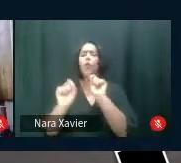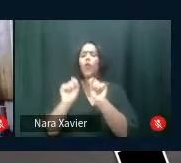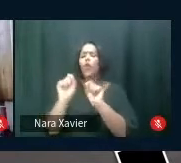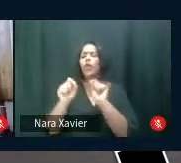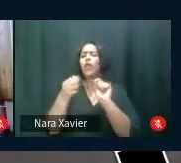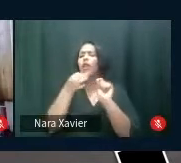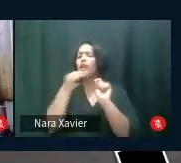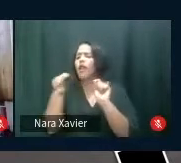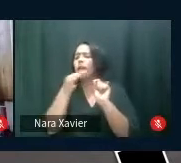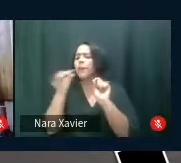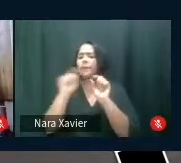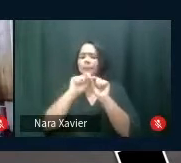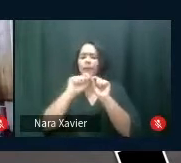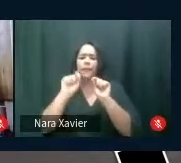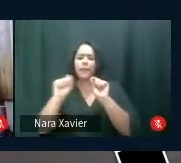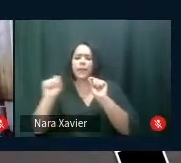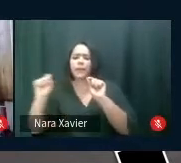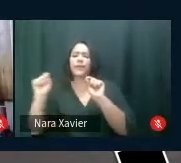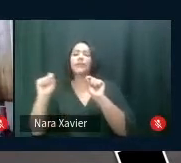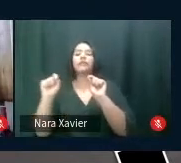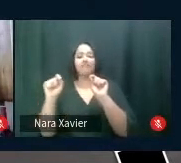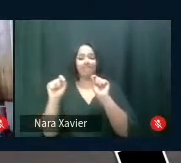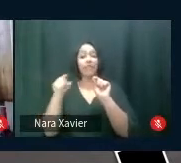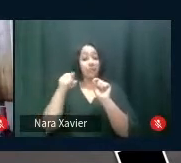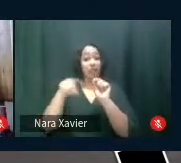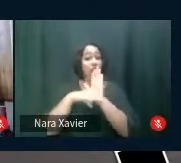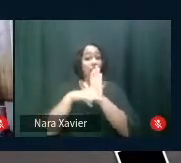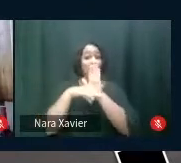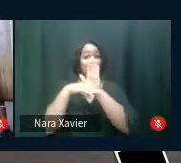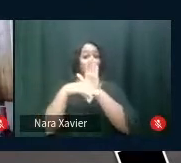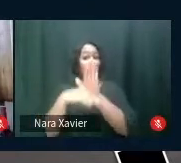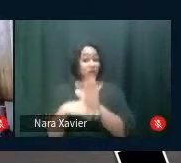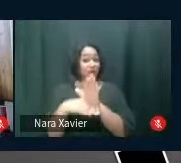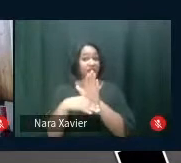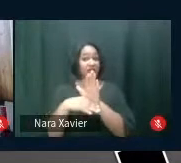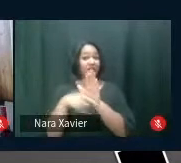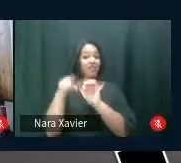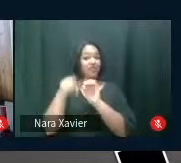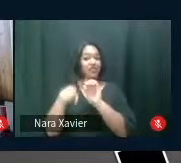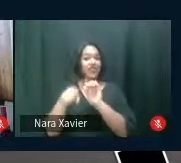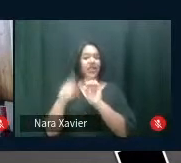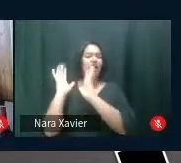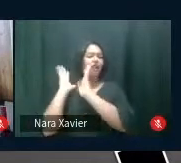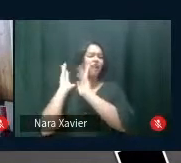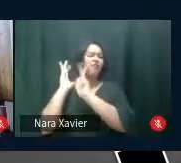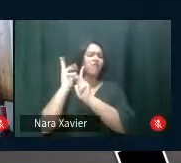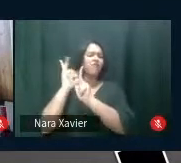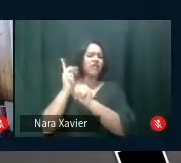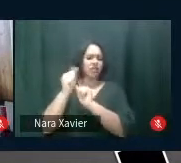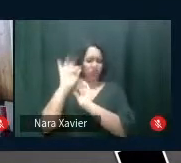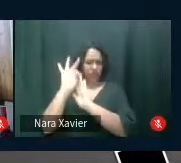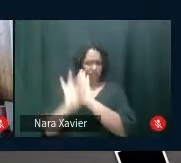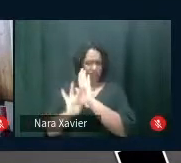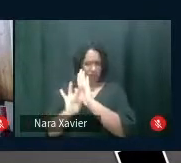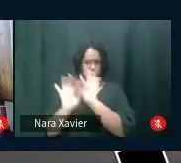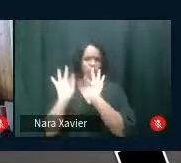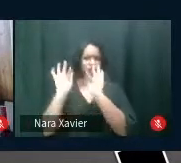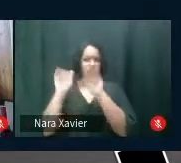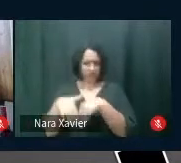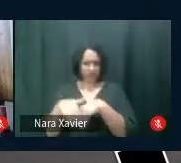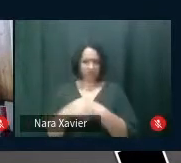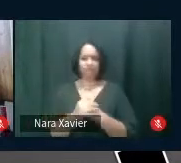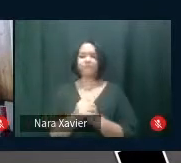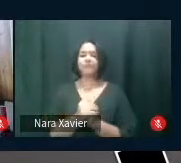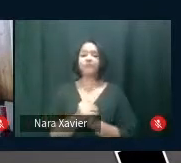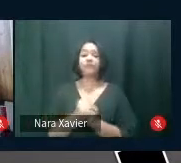com comentários, com reflexões, para te ajudar aí nessa revisão do texto final, né?